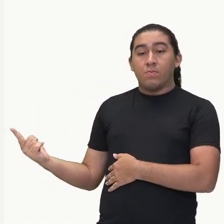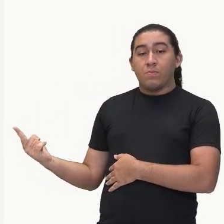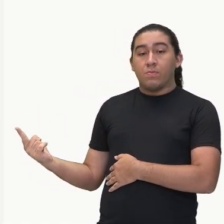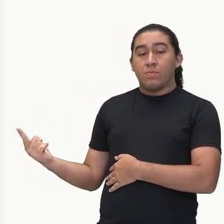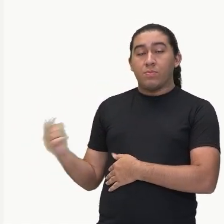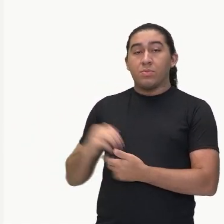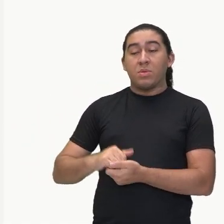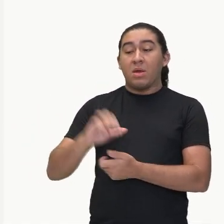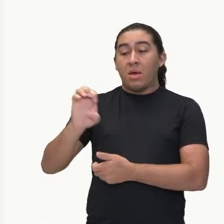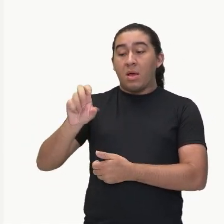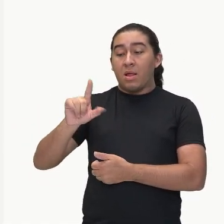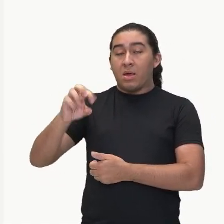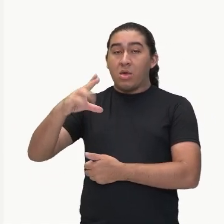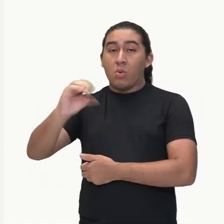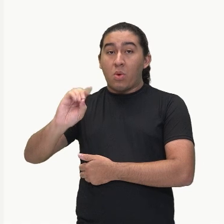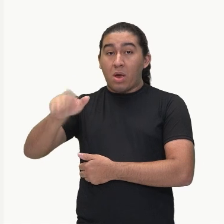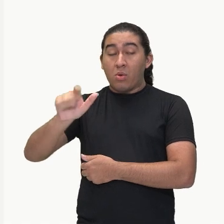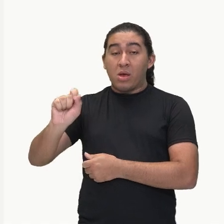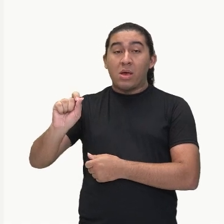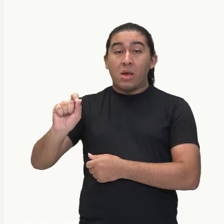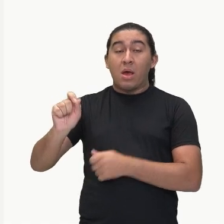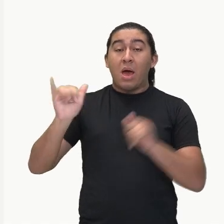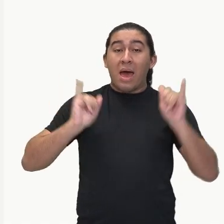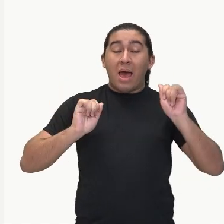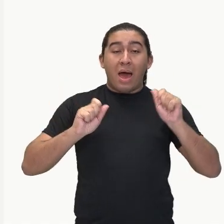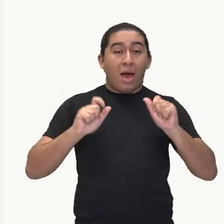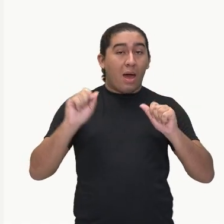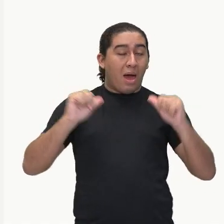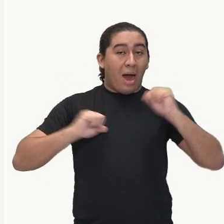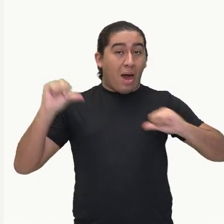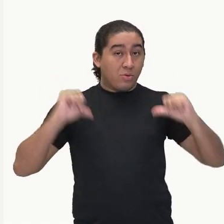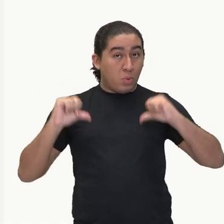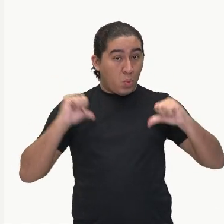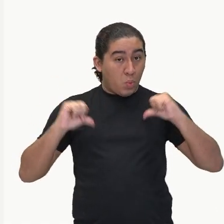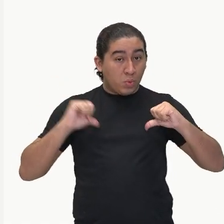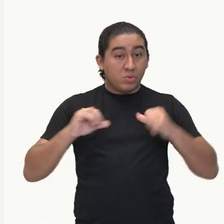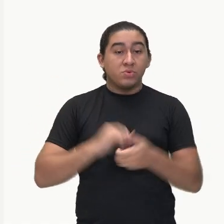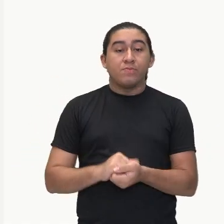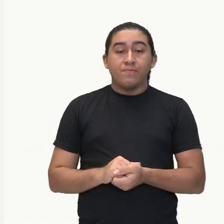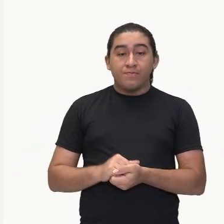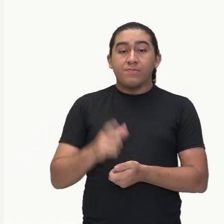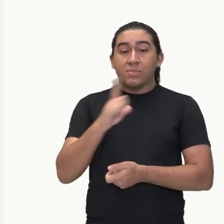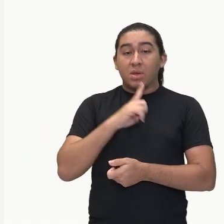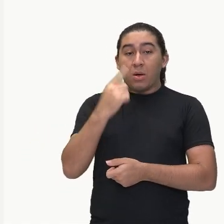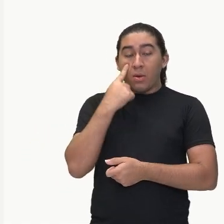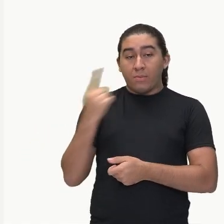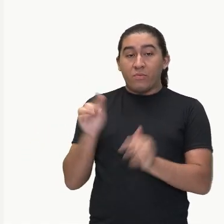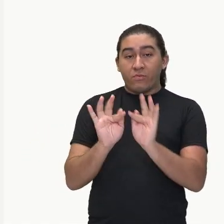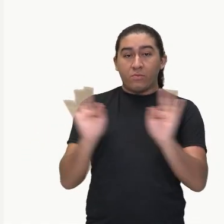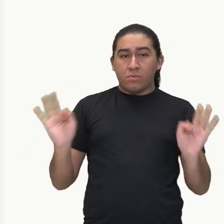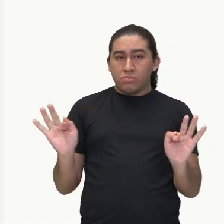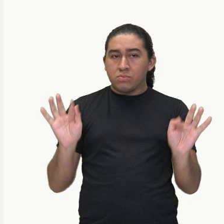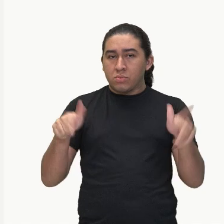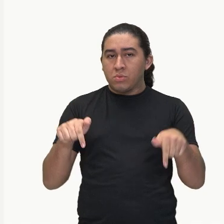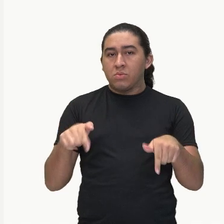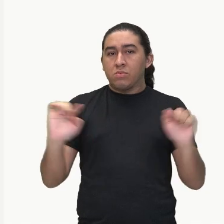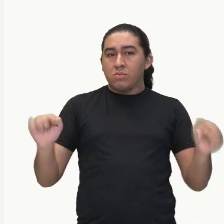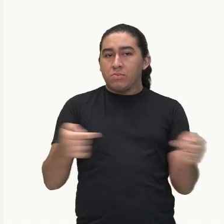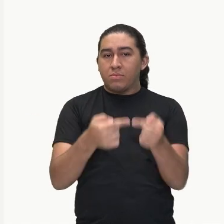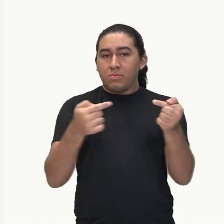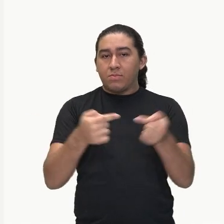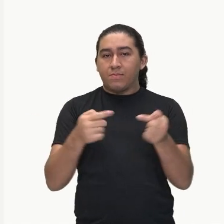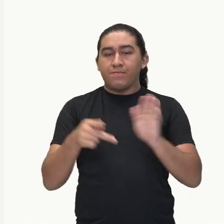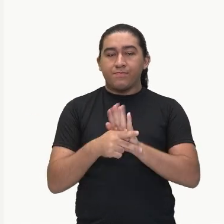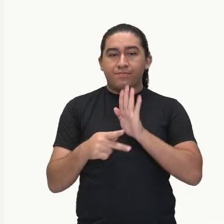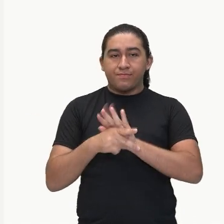atores. O elenco era muito competente. Então, vemos que fica no singular,